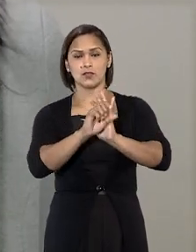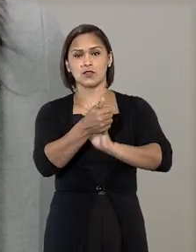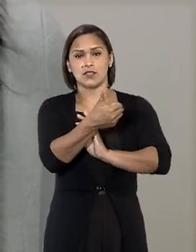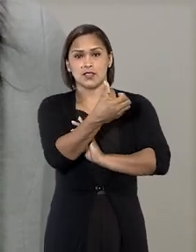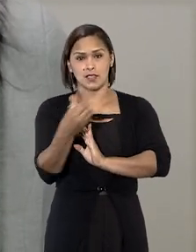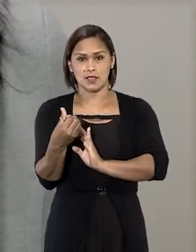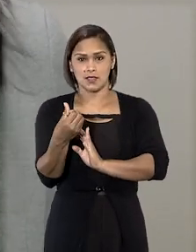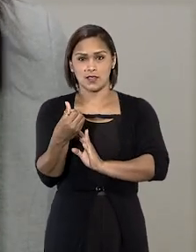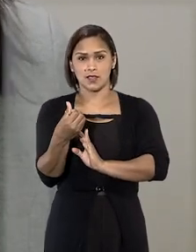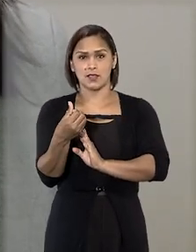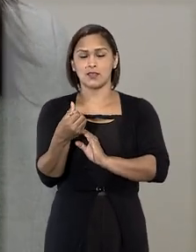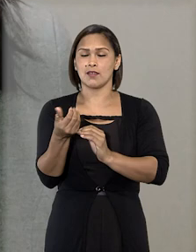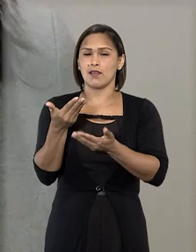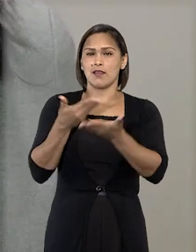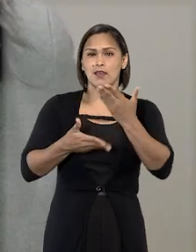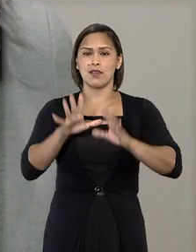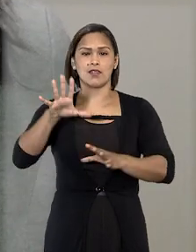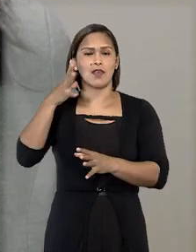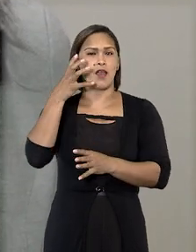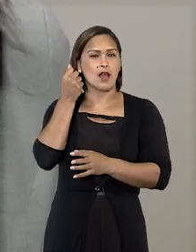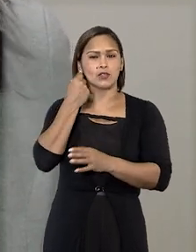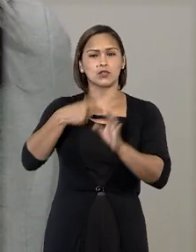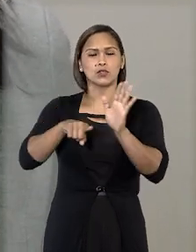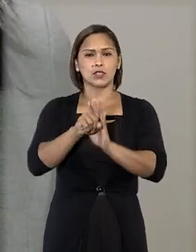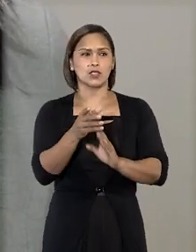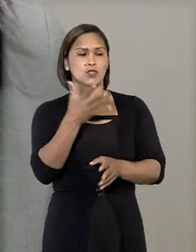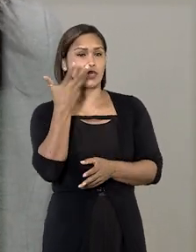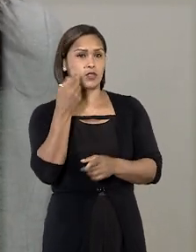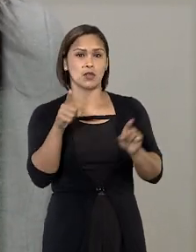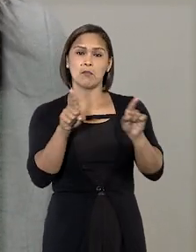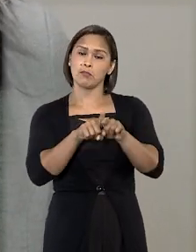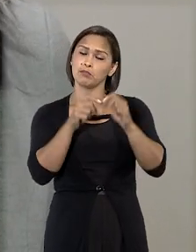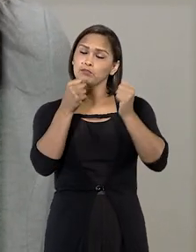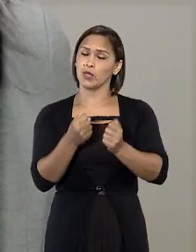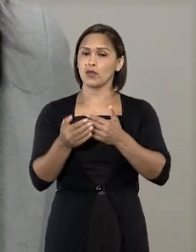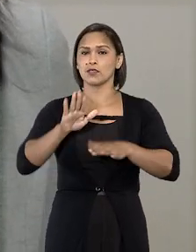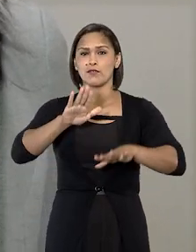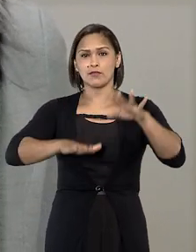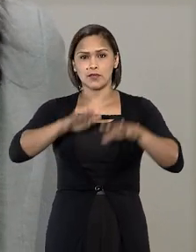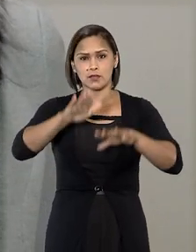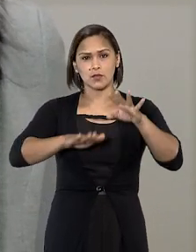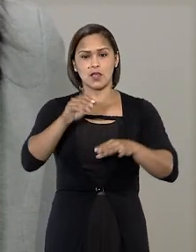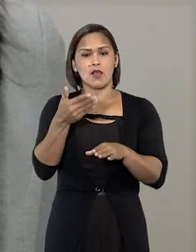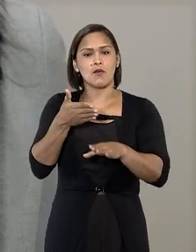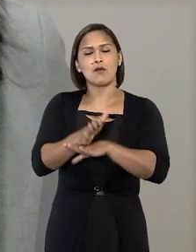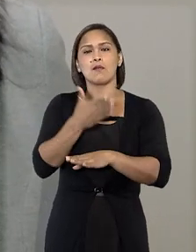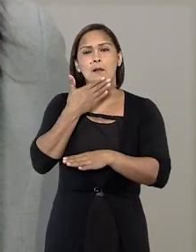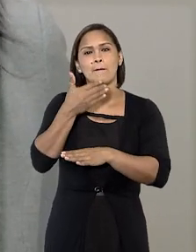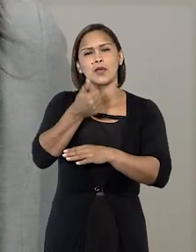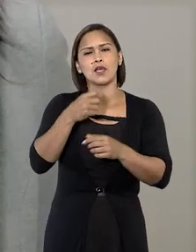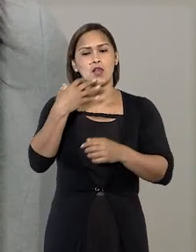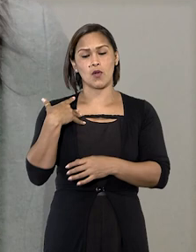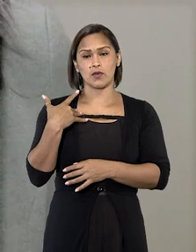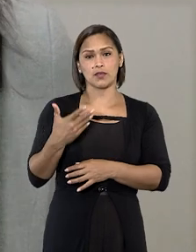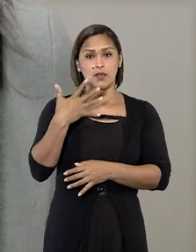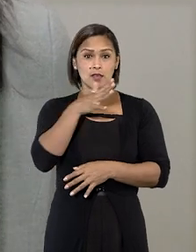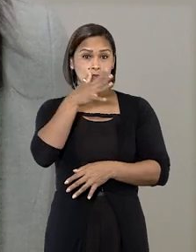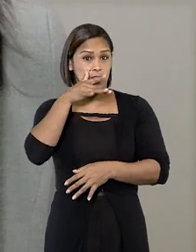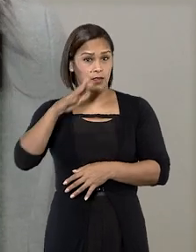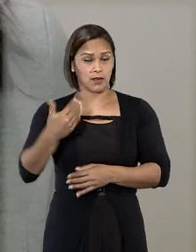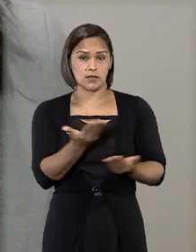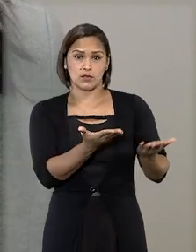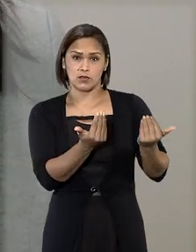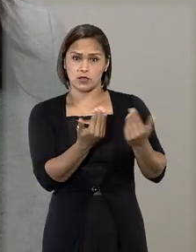16 anos entre adotante e adotado pode ser flexibilizado em prol do melhor interesse da criança e do